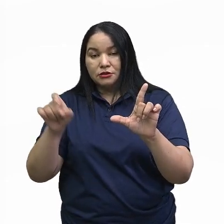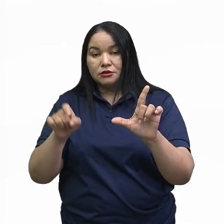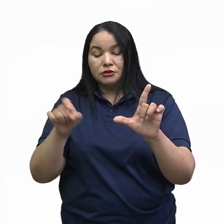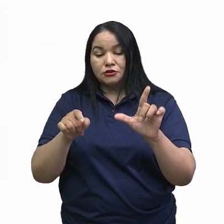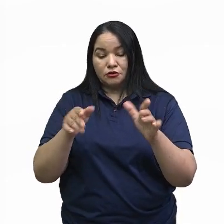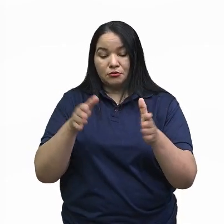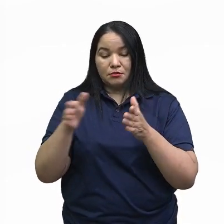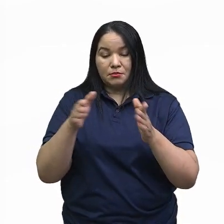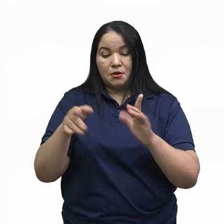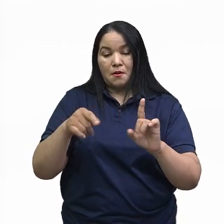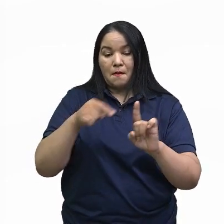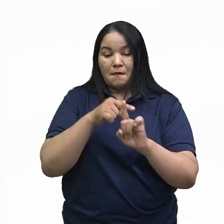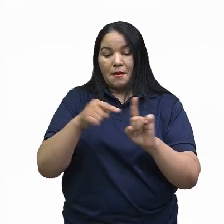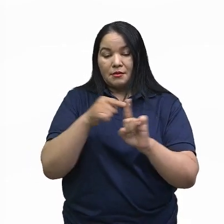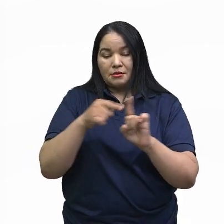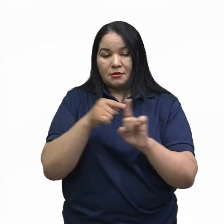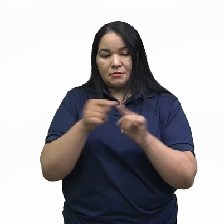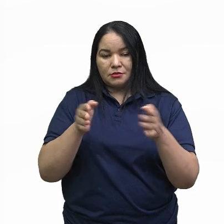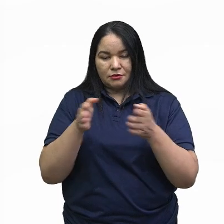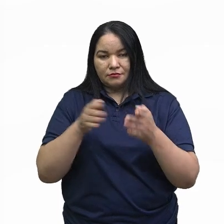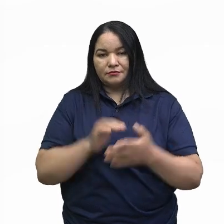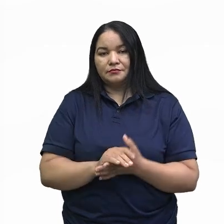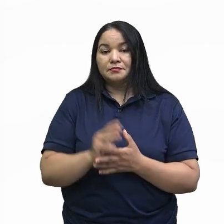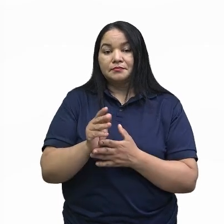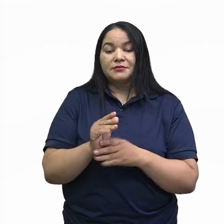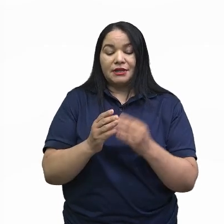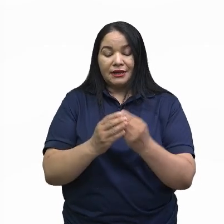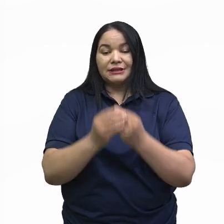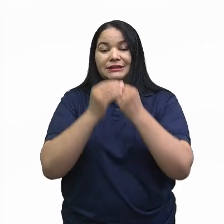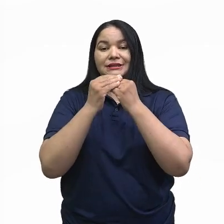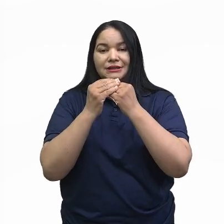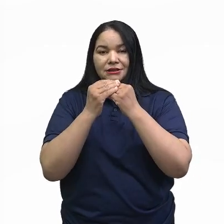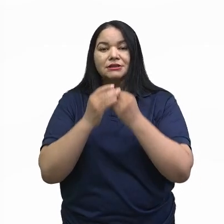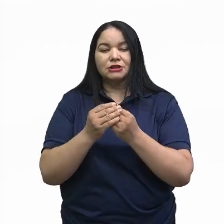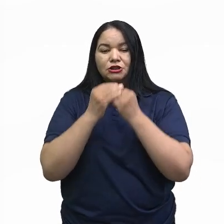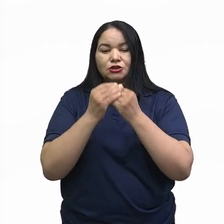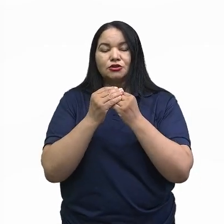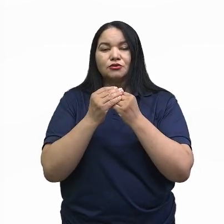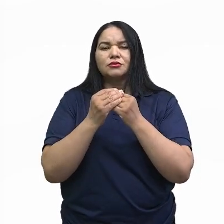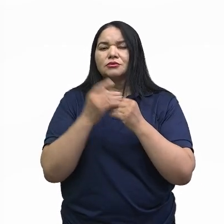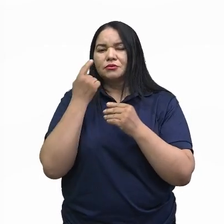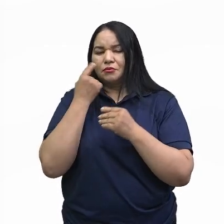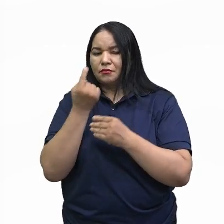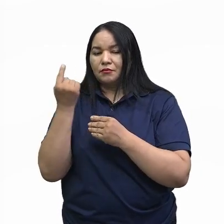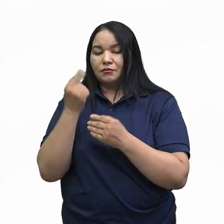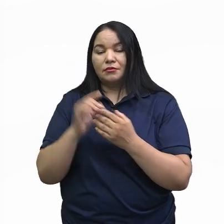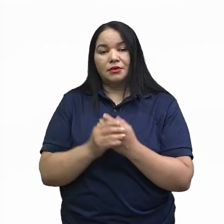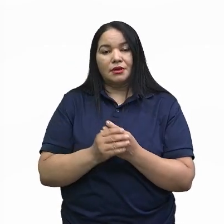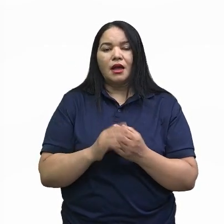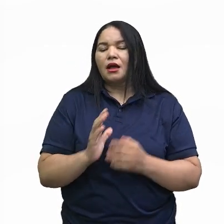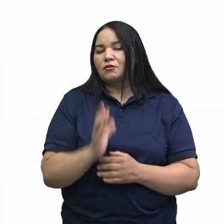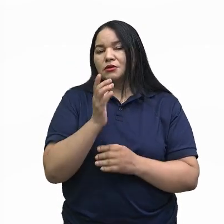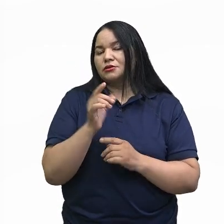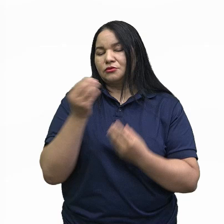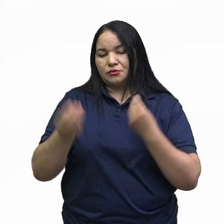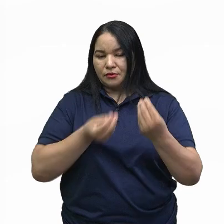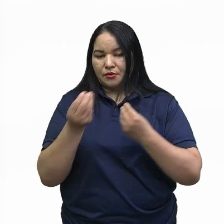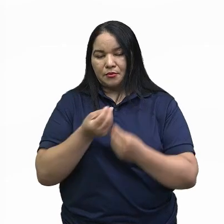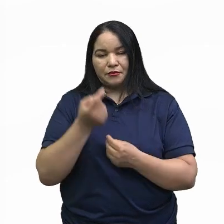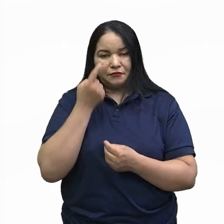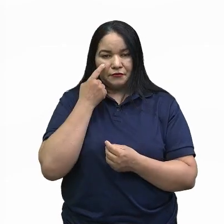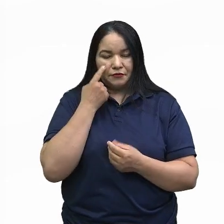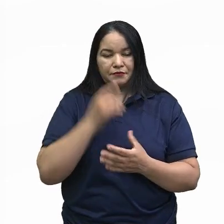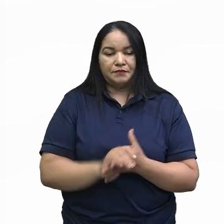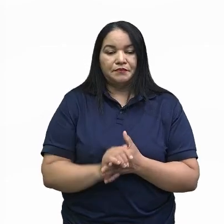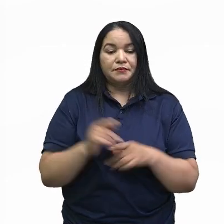Aqui eu trouxe um exemplo do sanduíche, né, para a gente entender melhor como se dá essa questão da meia-vida. E aí a gente